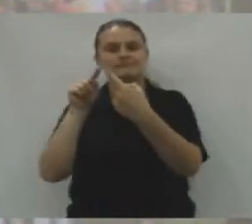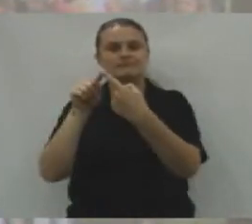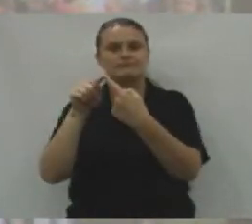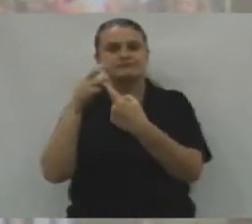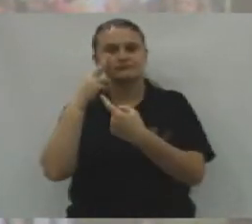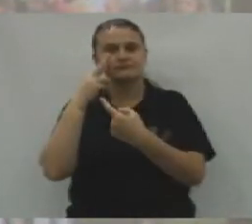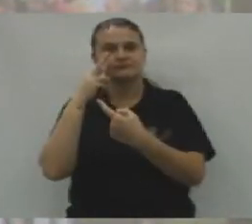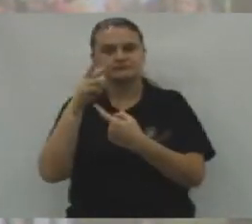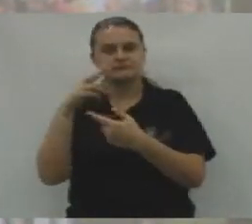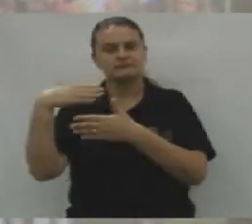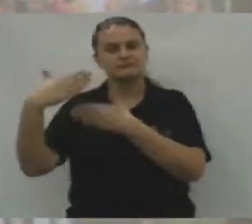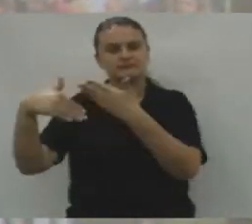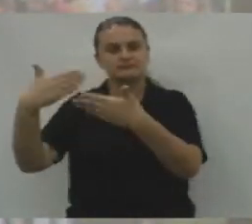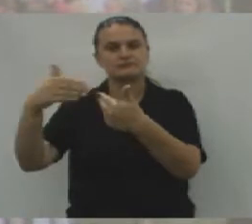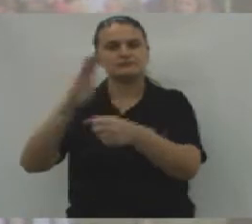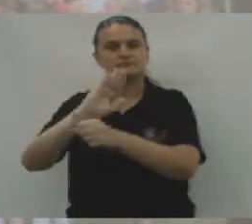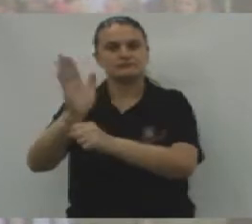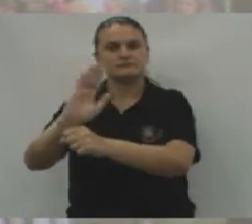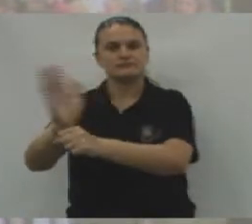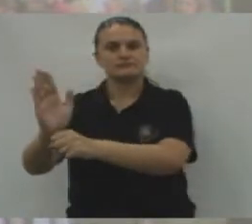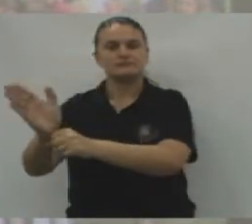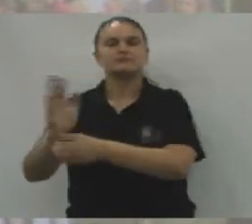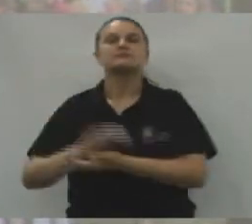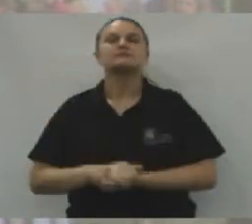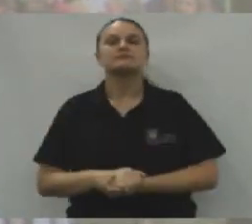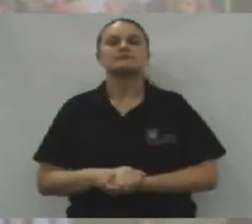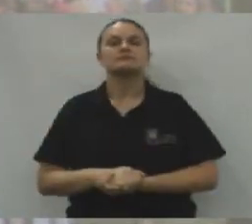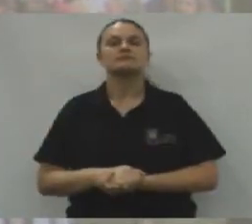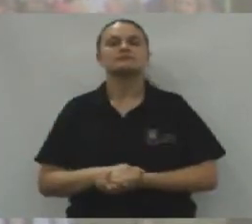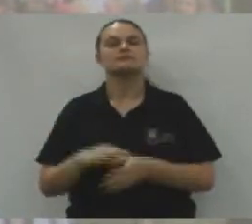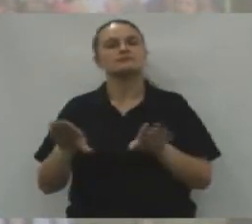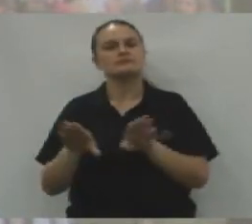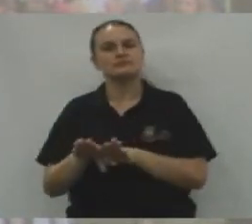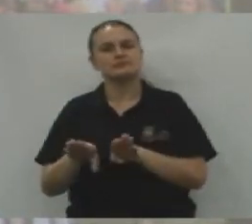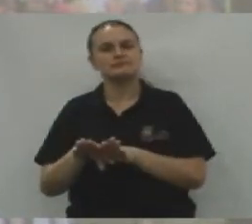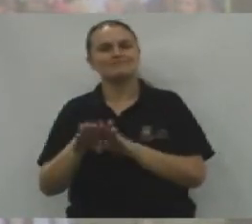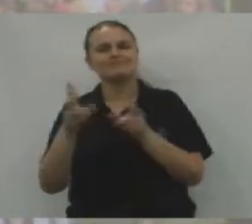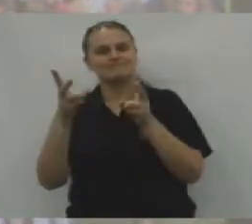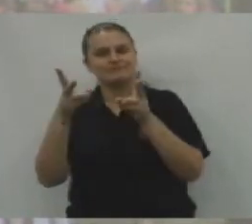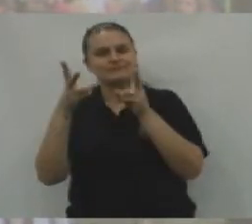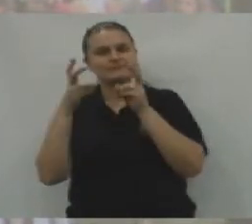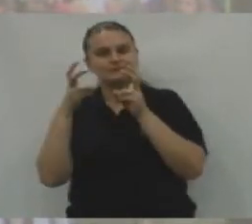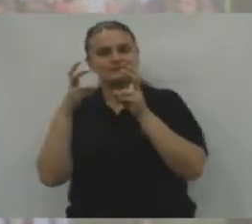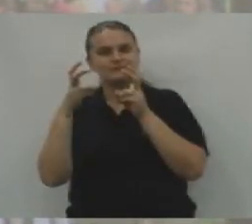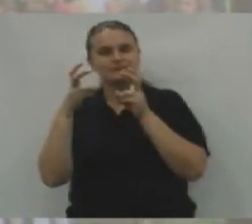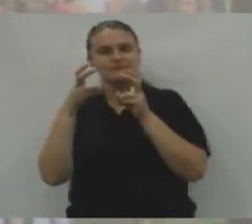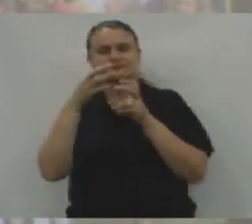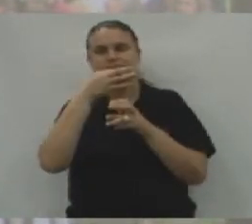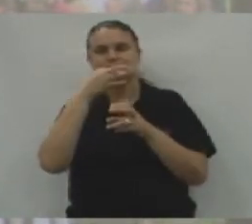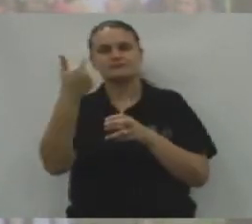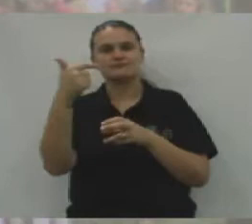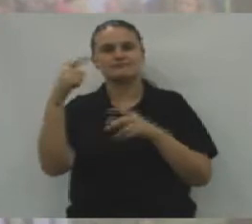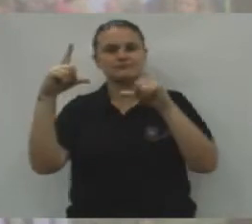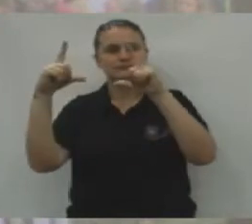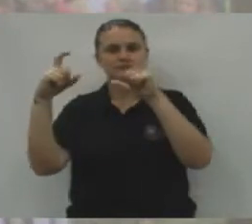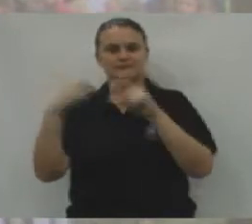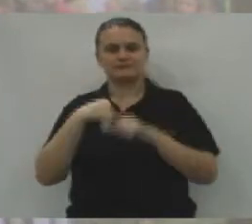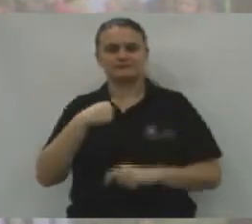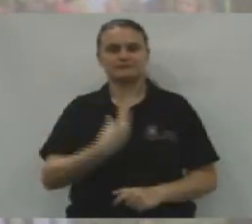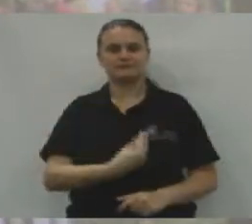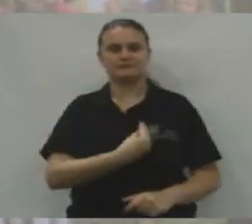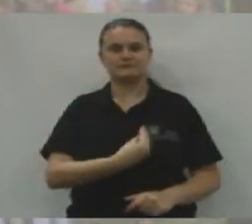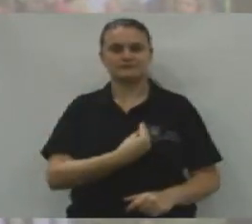vão ver no decorrer da apresentação. Vão também ver que, eu acho que não tem nenhuma foto que eu estou